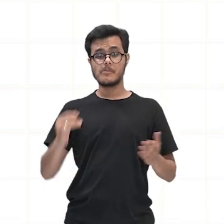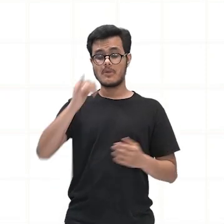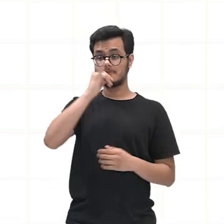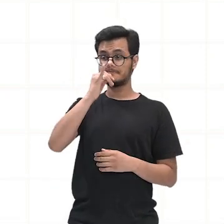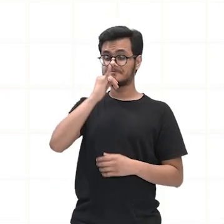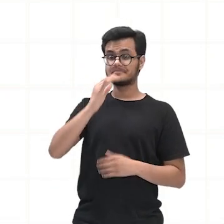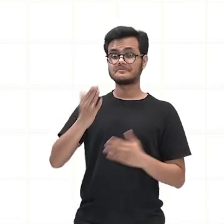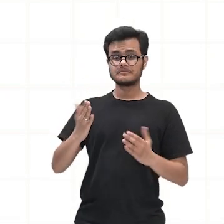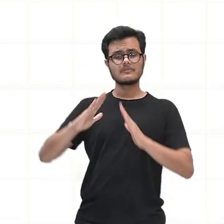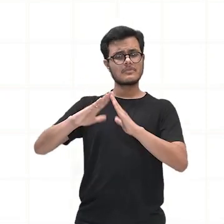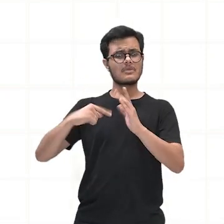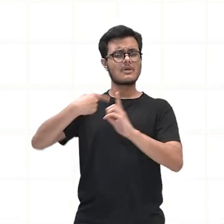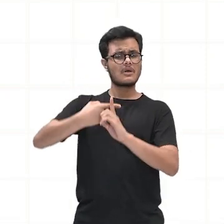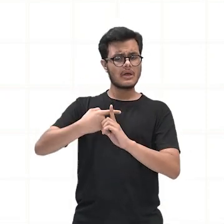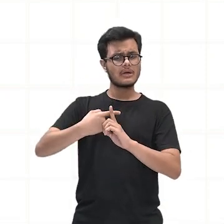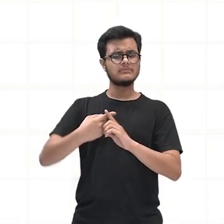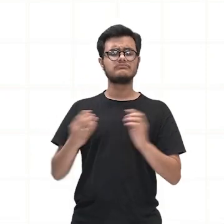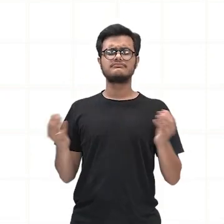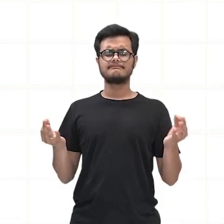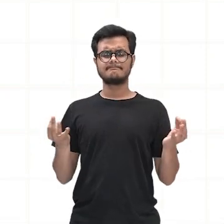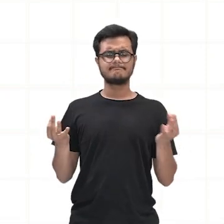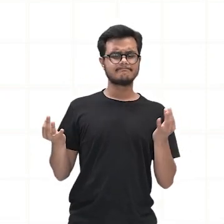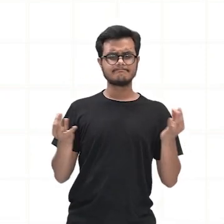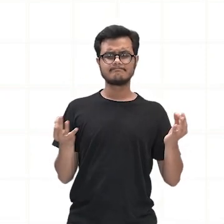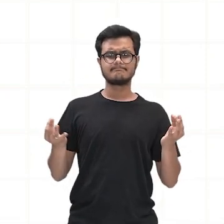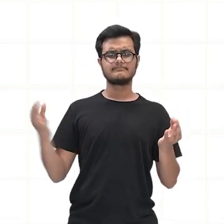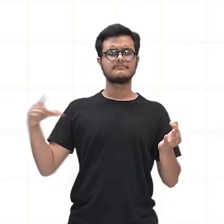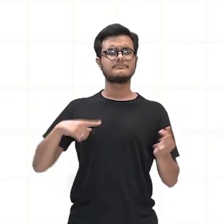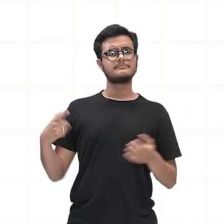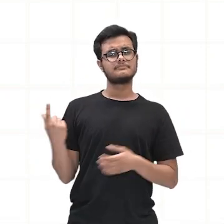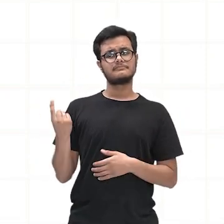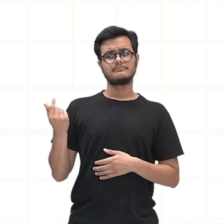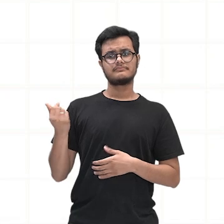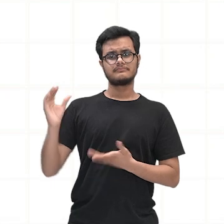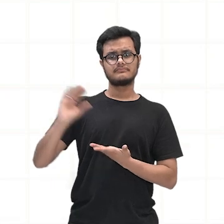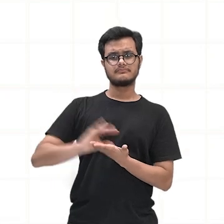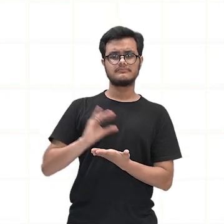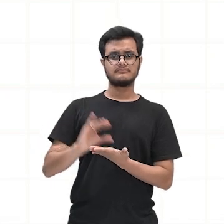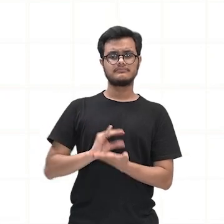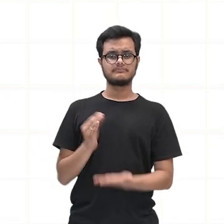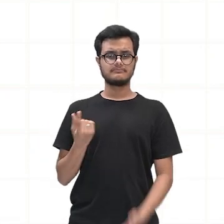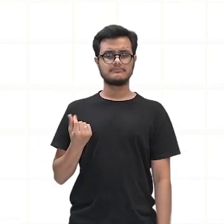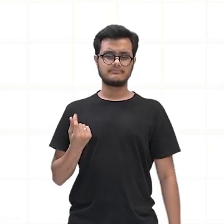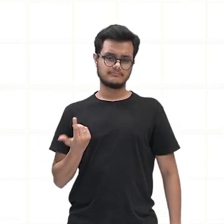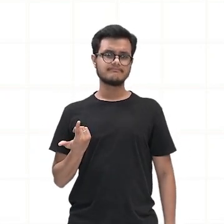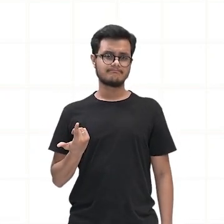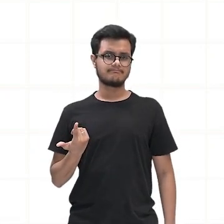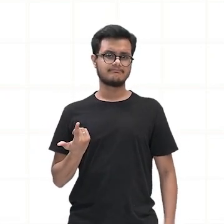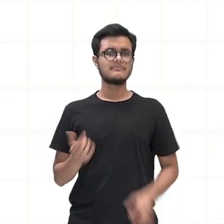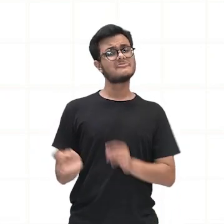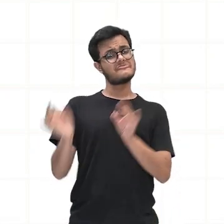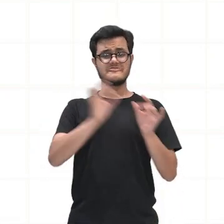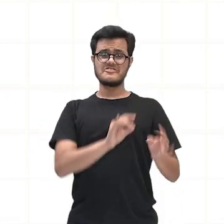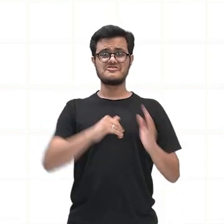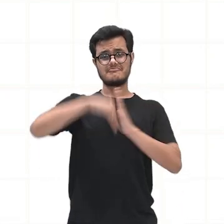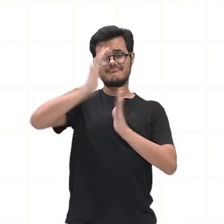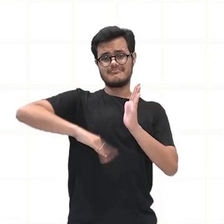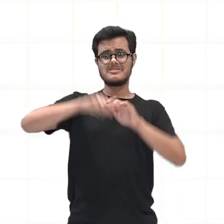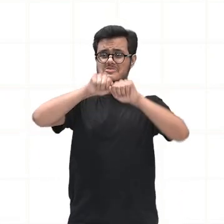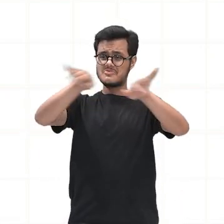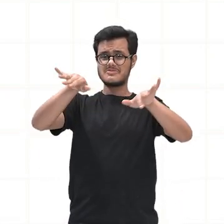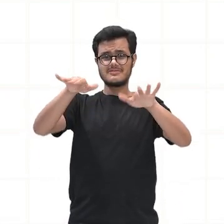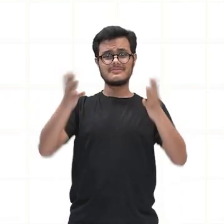a igreja, eram os monges que tinham ali um benefício grande, porque enriqueciam-se com as vendas